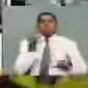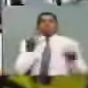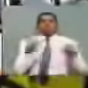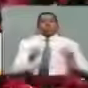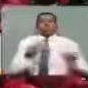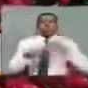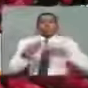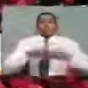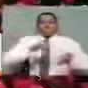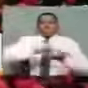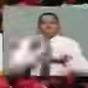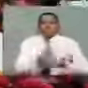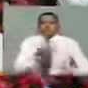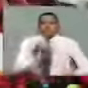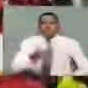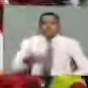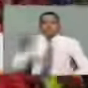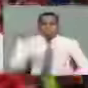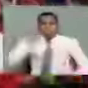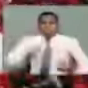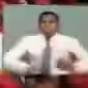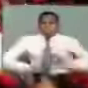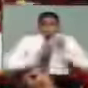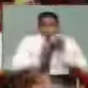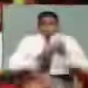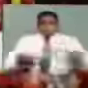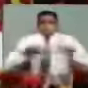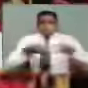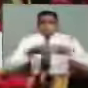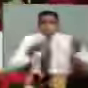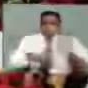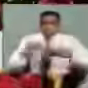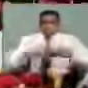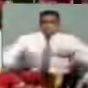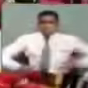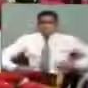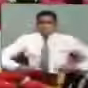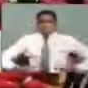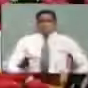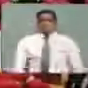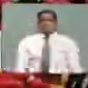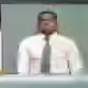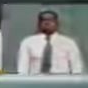execução do processo de revitalização das organizações de base.